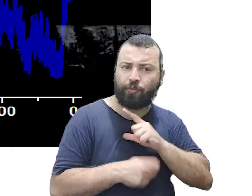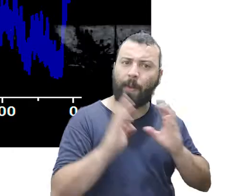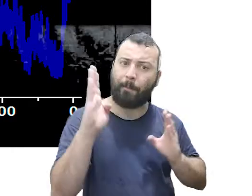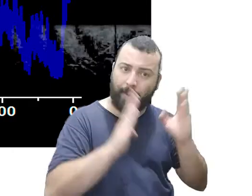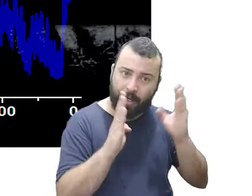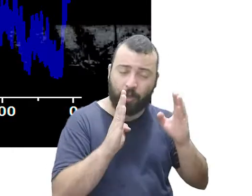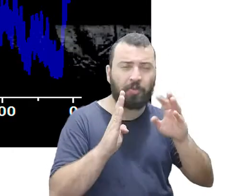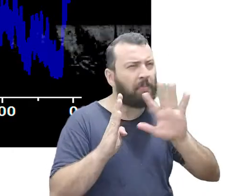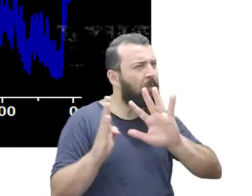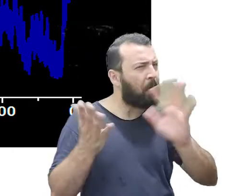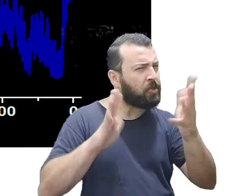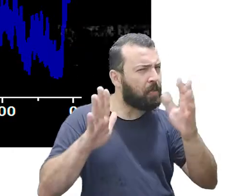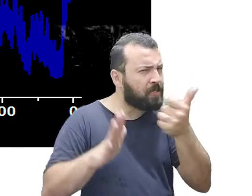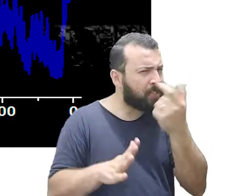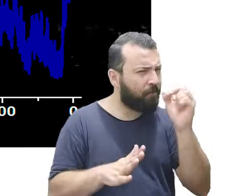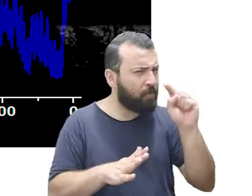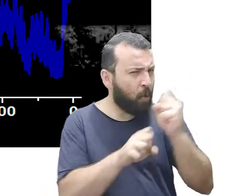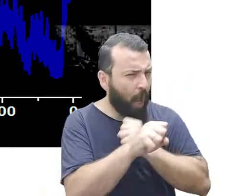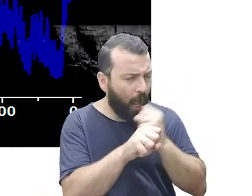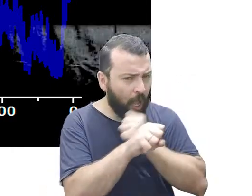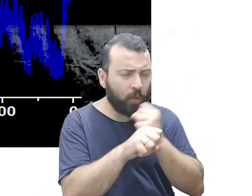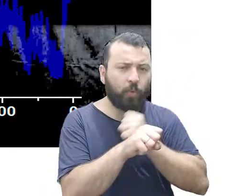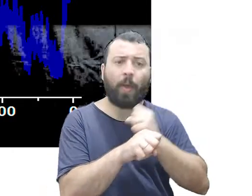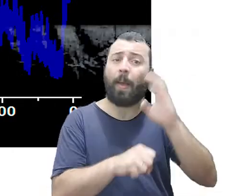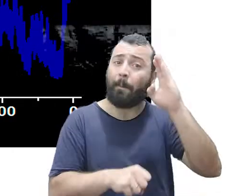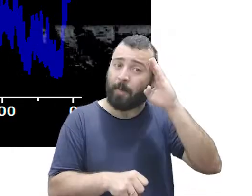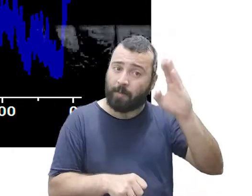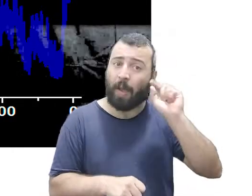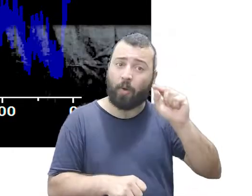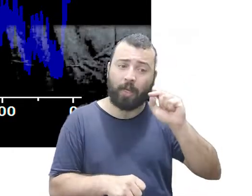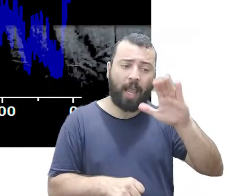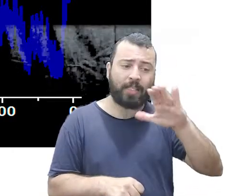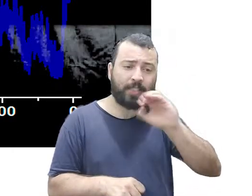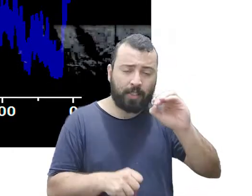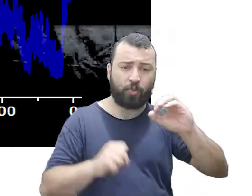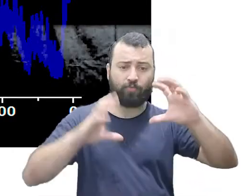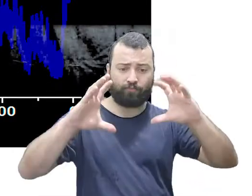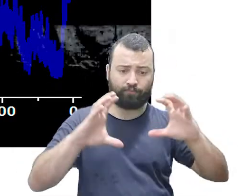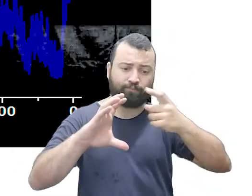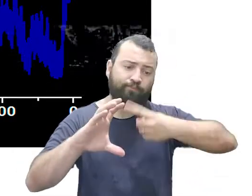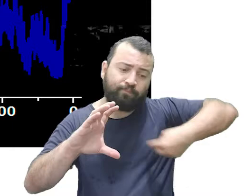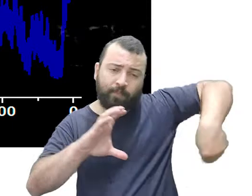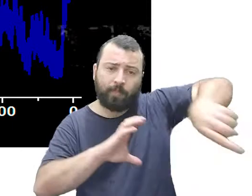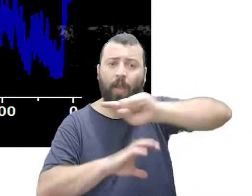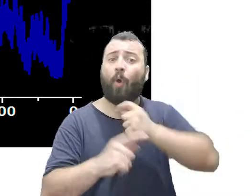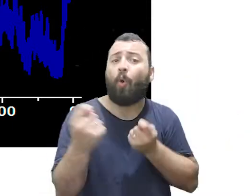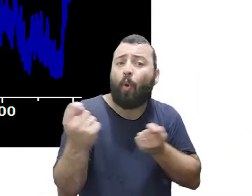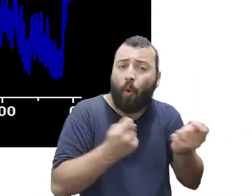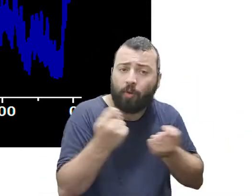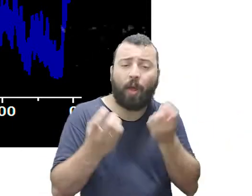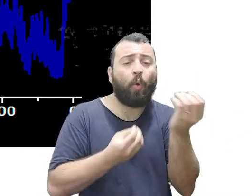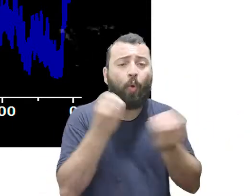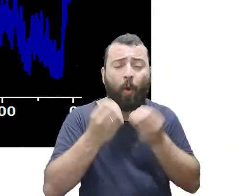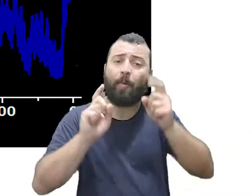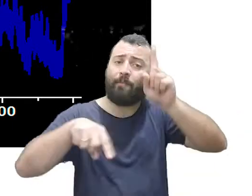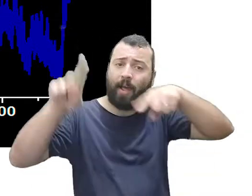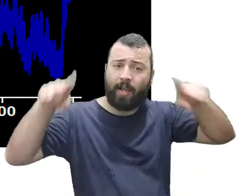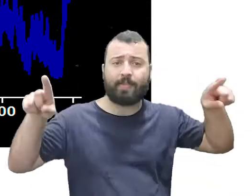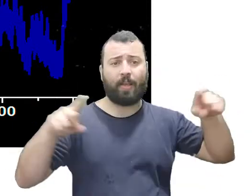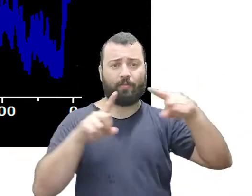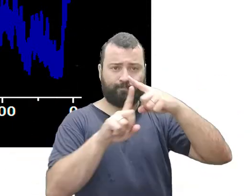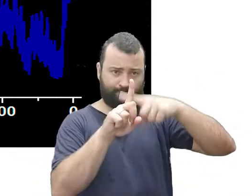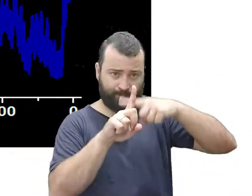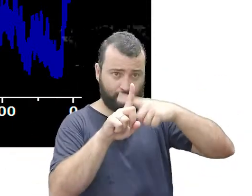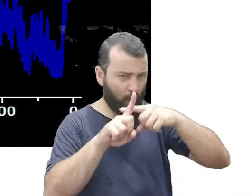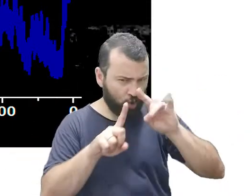período de cerca de 120 mil anos que segue a principal componente do ciclo de excentricidade, controlando os padrões de variação de